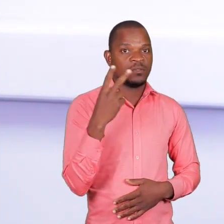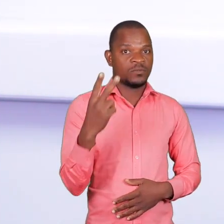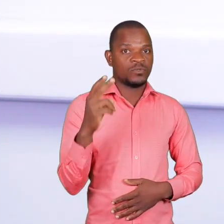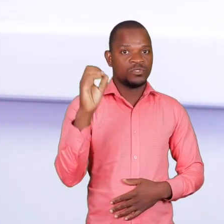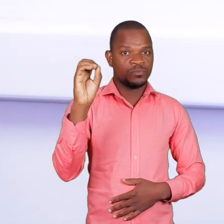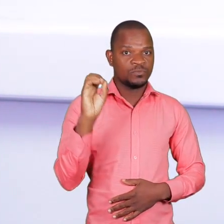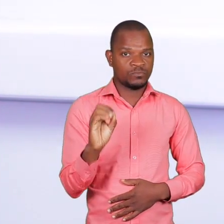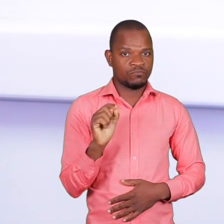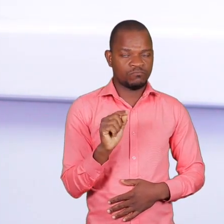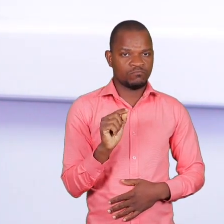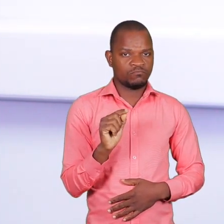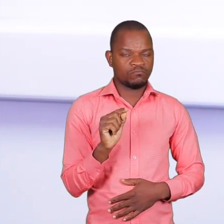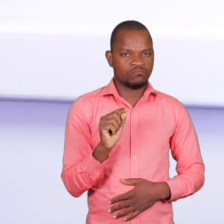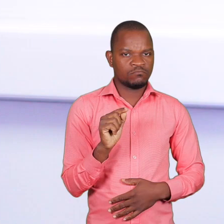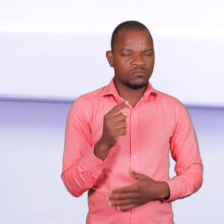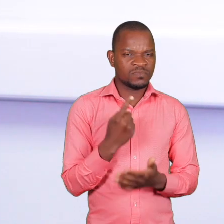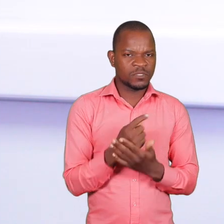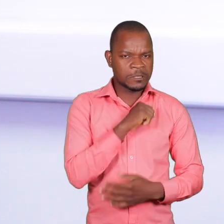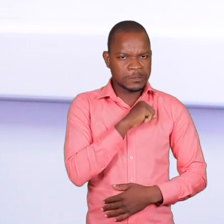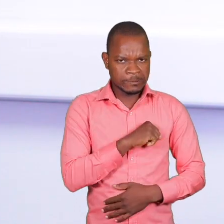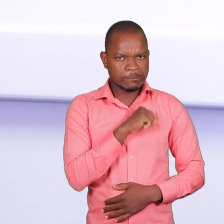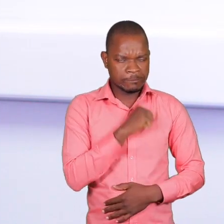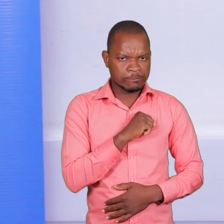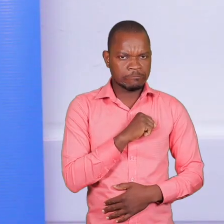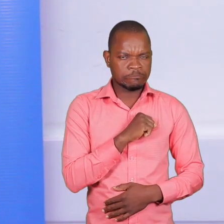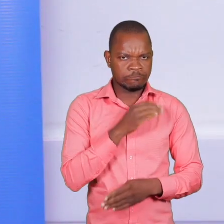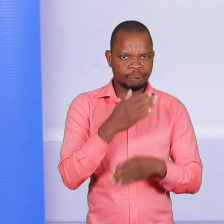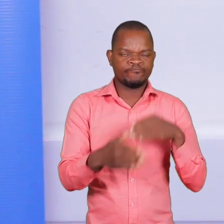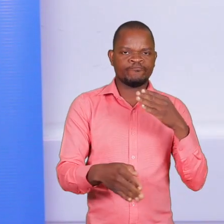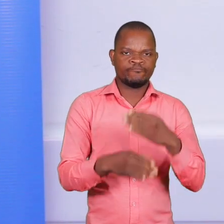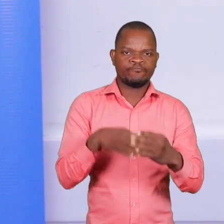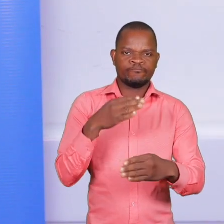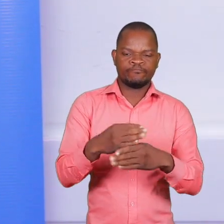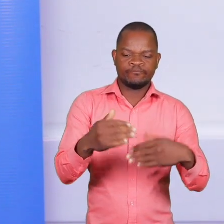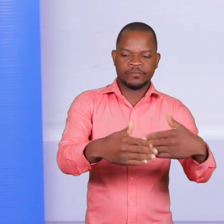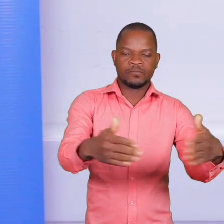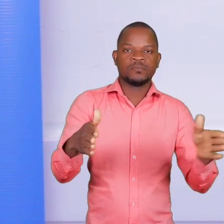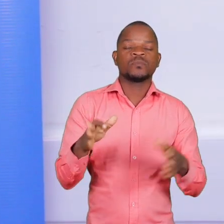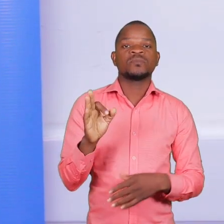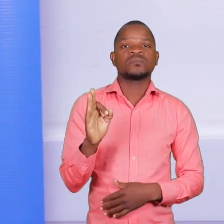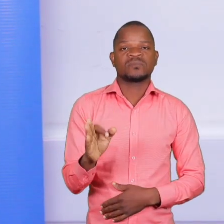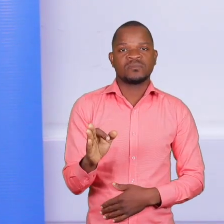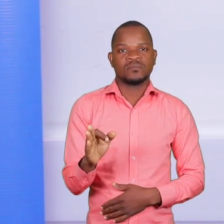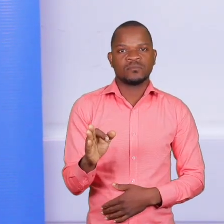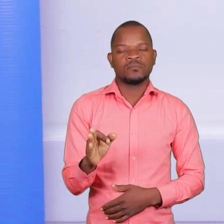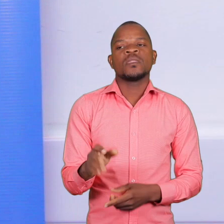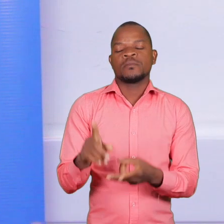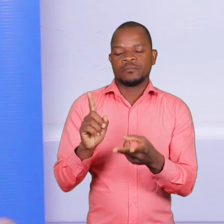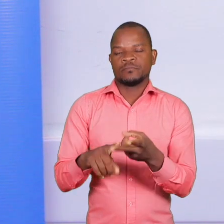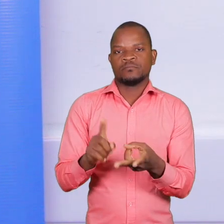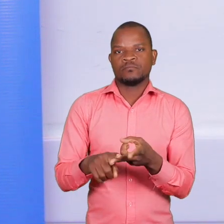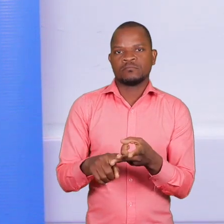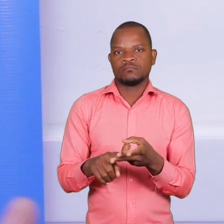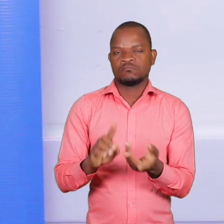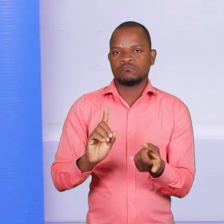continua a haver esforço no sentido de terem infraestruturas básicas de saneamento. Por outro lado, Moçambique, até 2030,